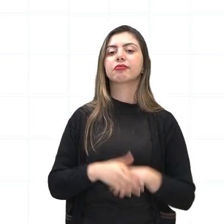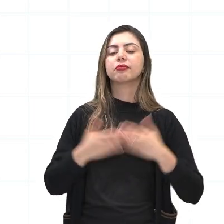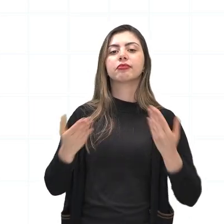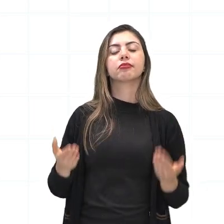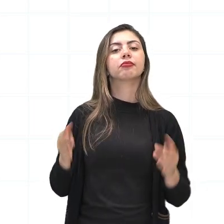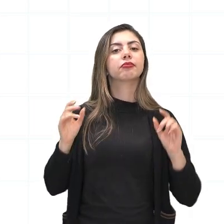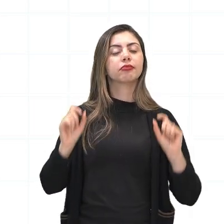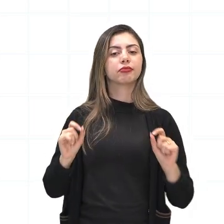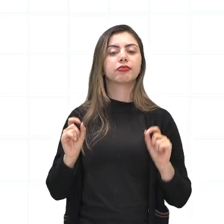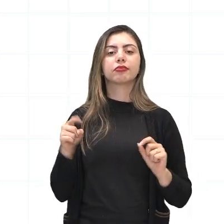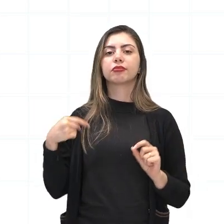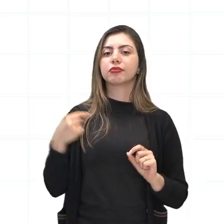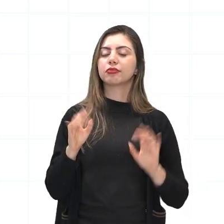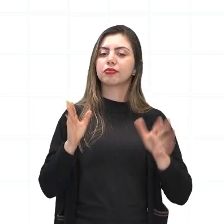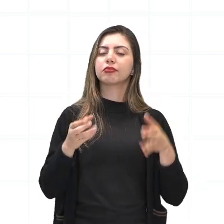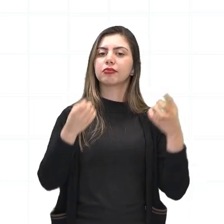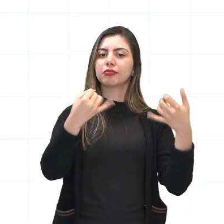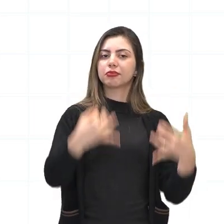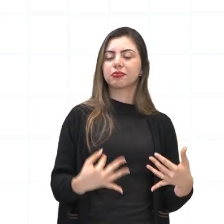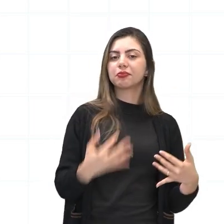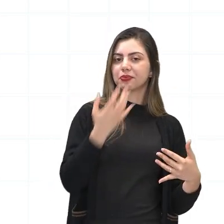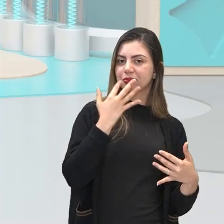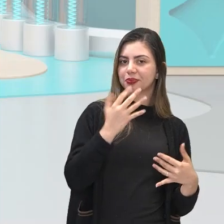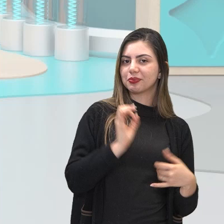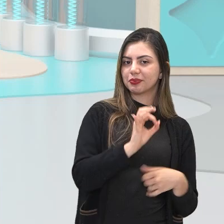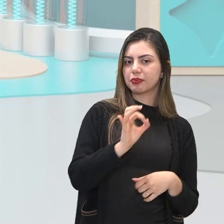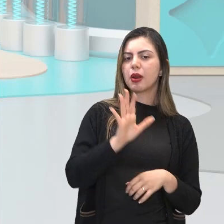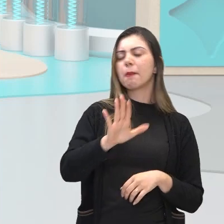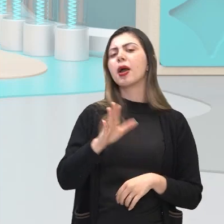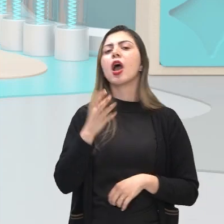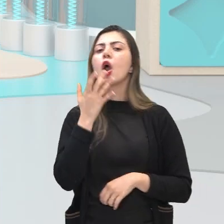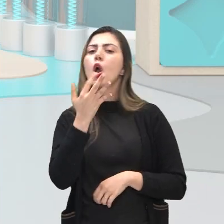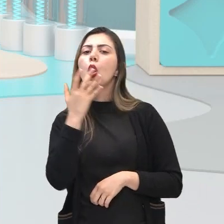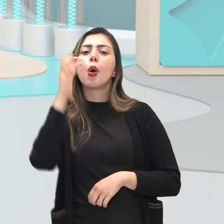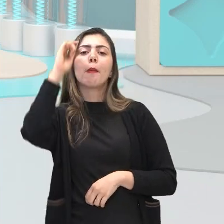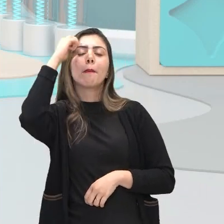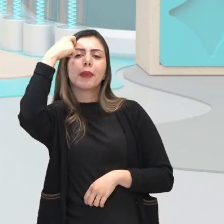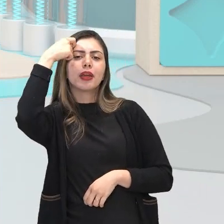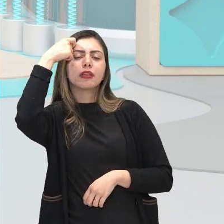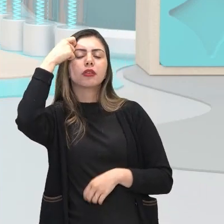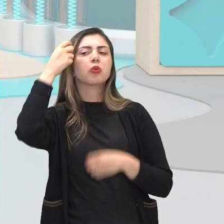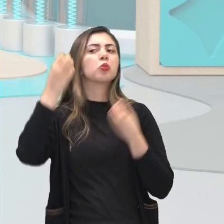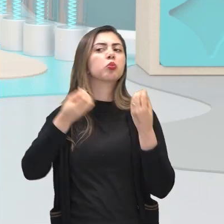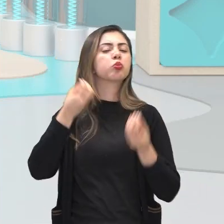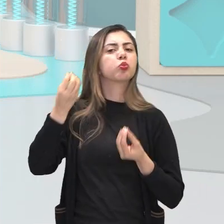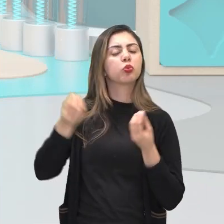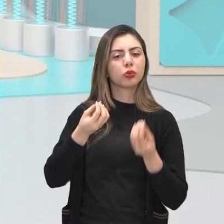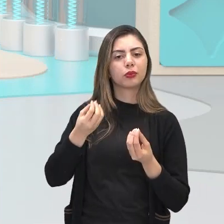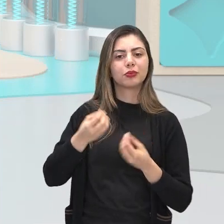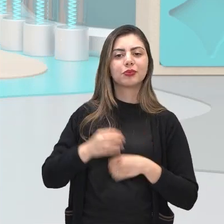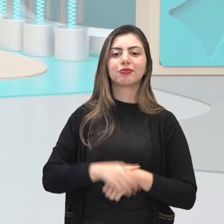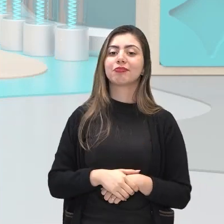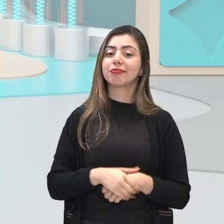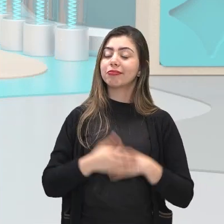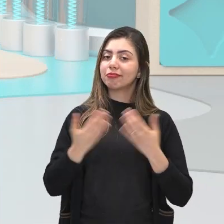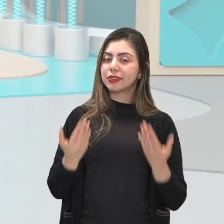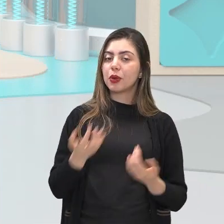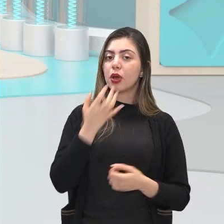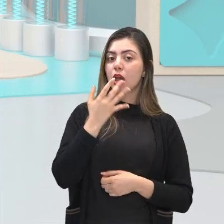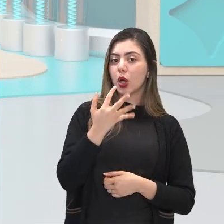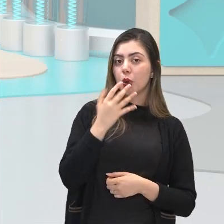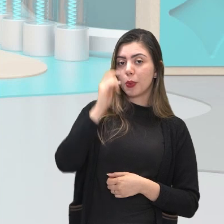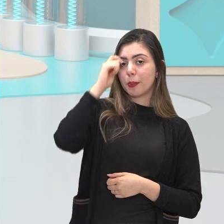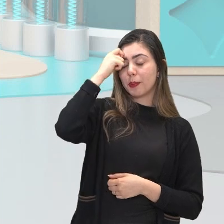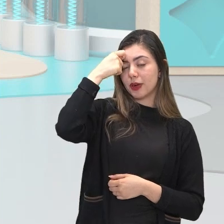então falamos bastante sobre cor. E o preto está onde nessa história? Sim, o preto